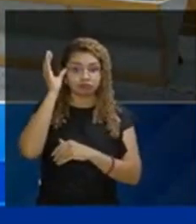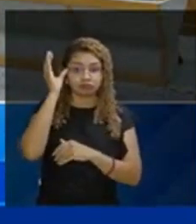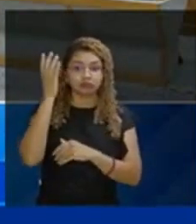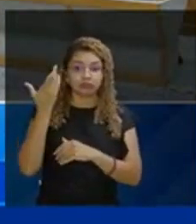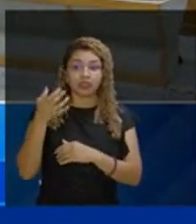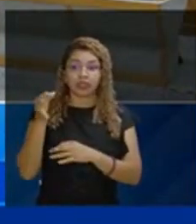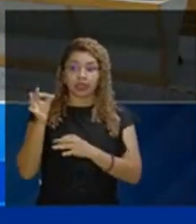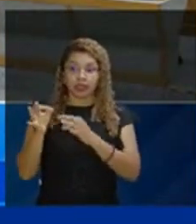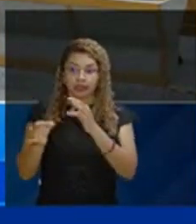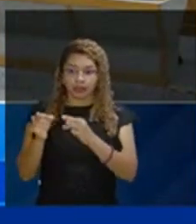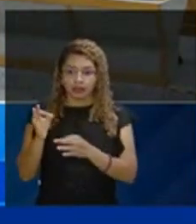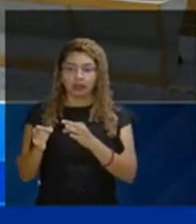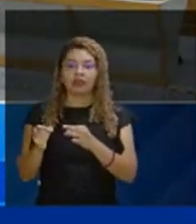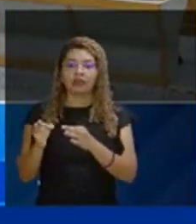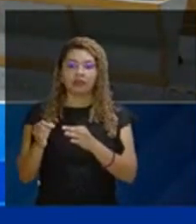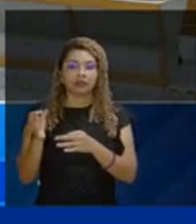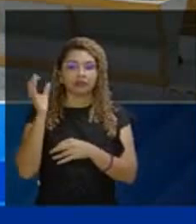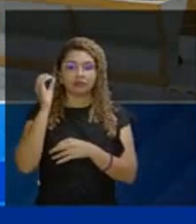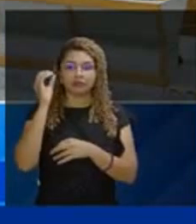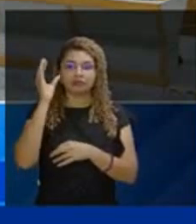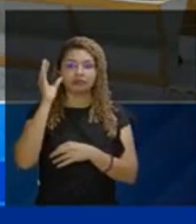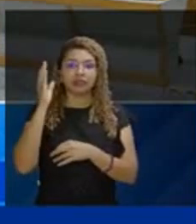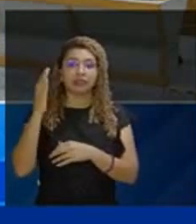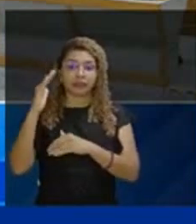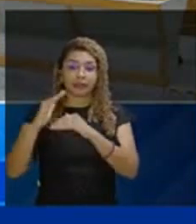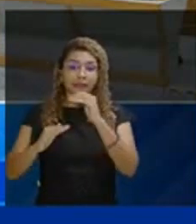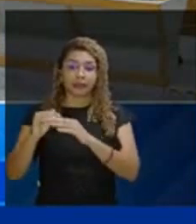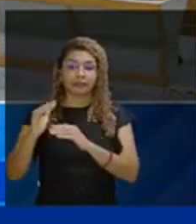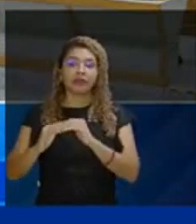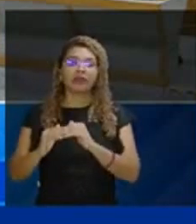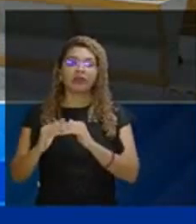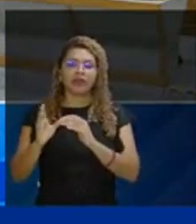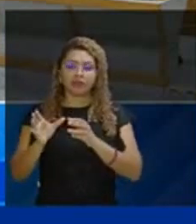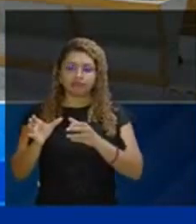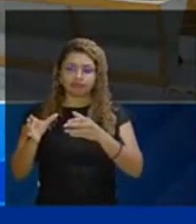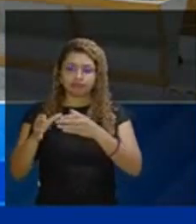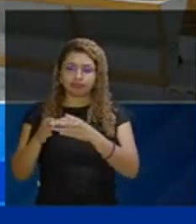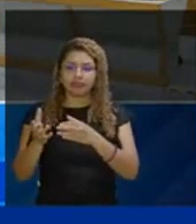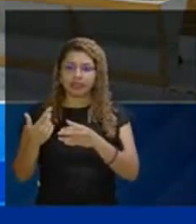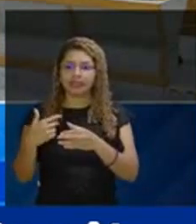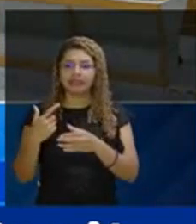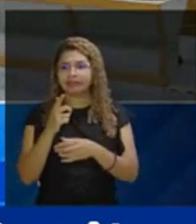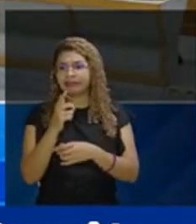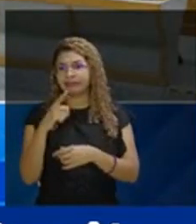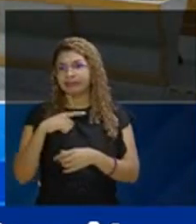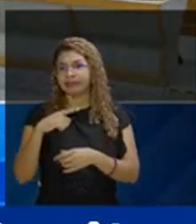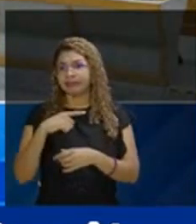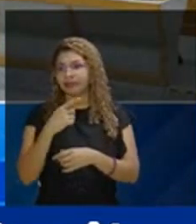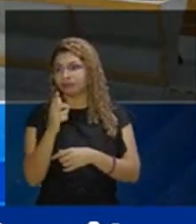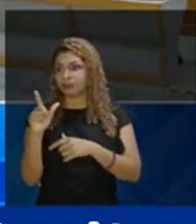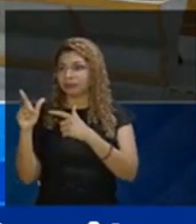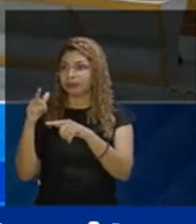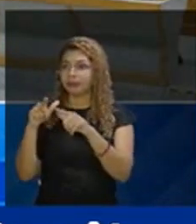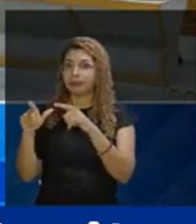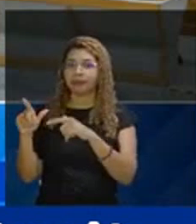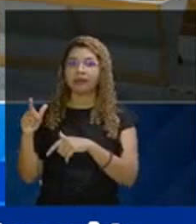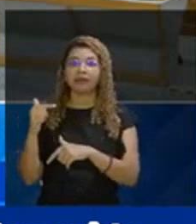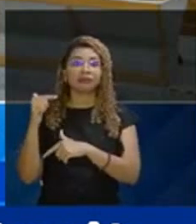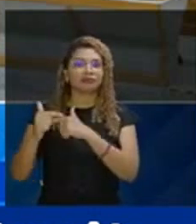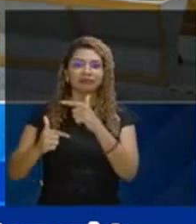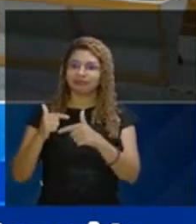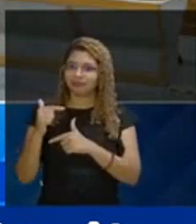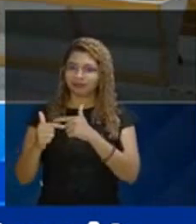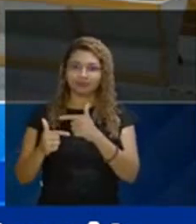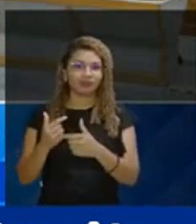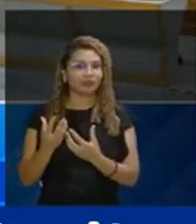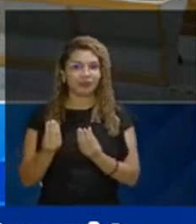Rivaldo Valente. E a doutora Paola, que hoje se despede, eu não gosto de despedida, acho que é